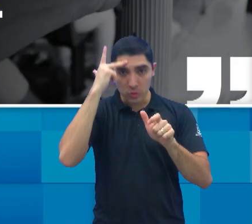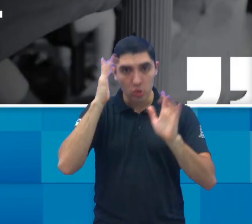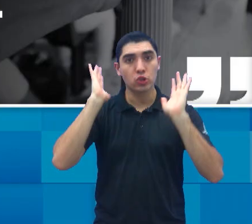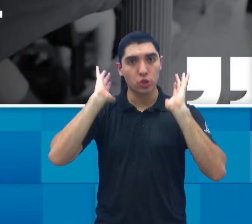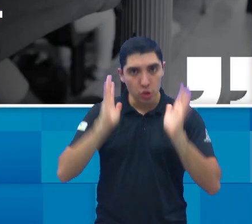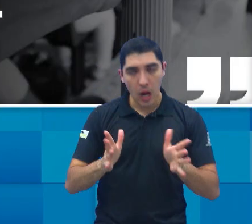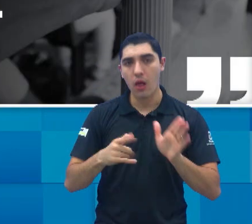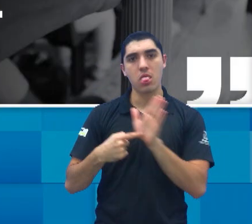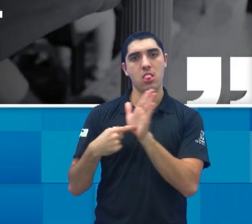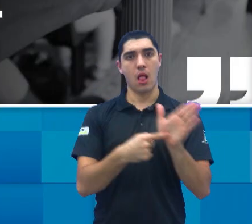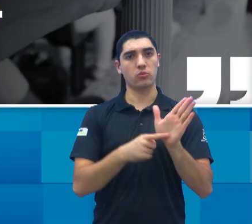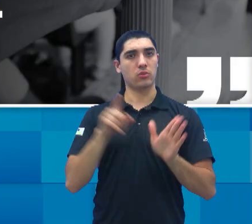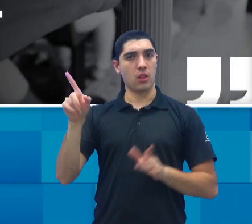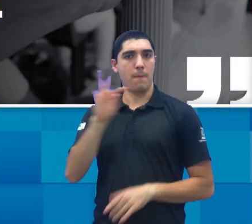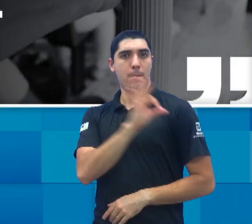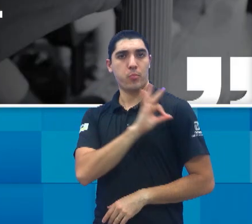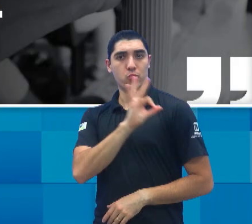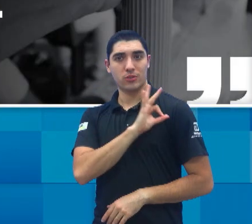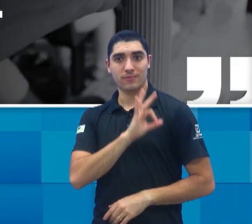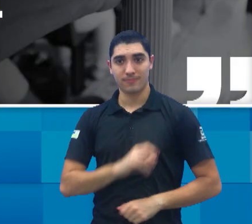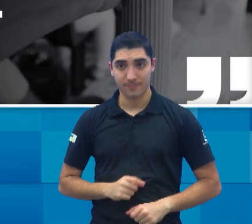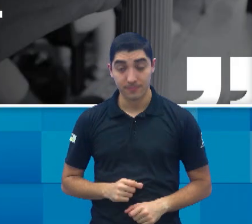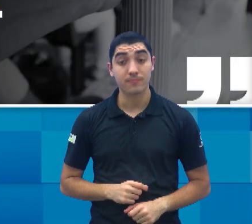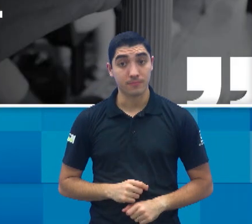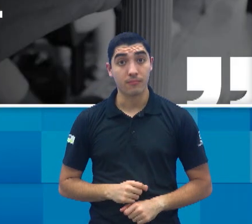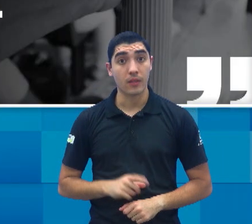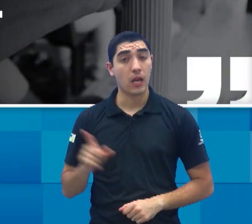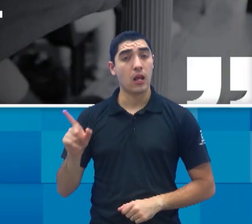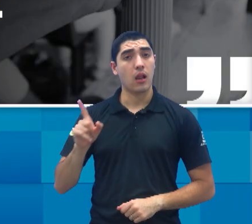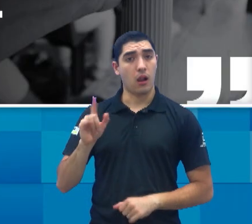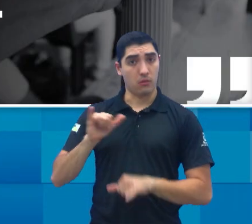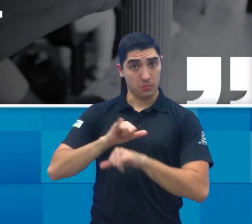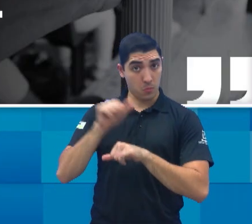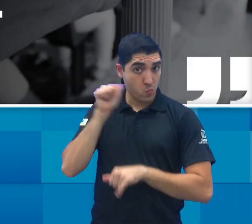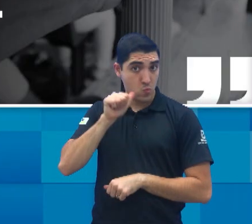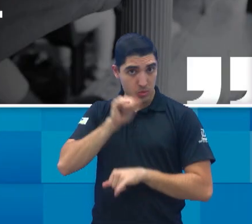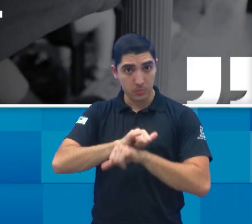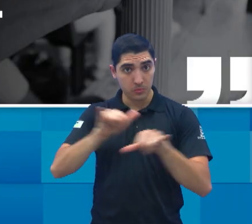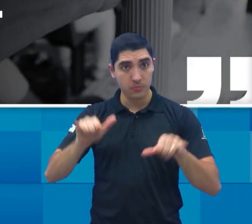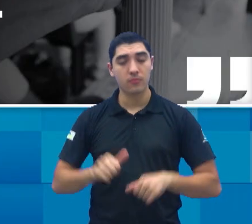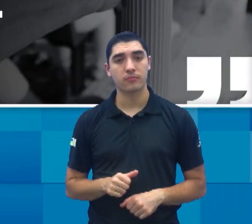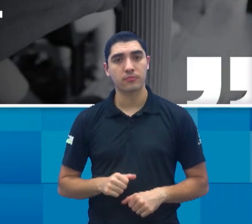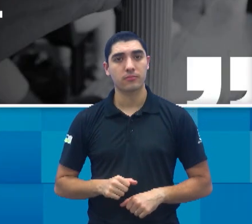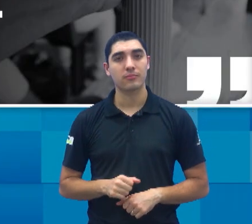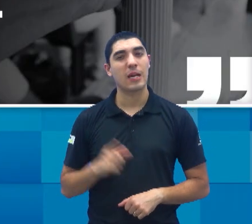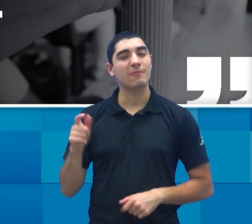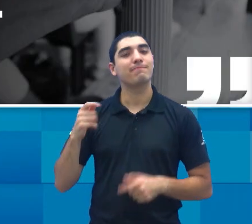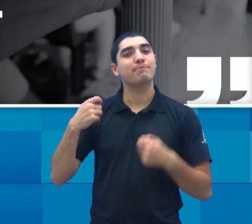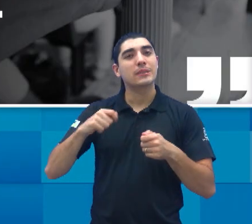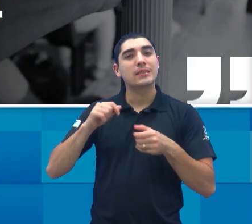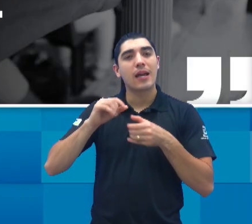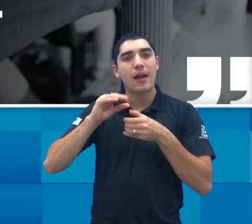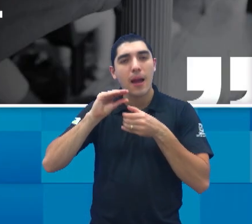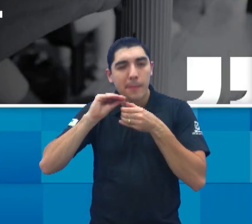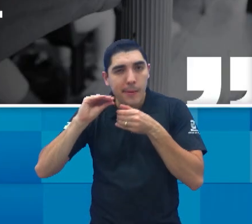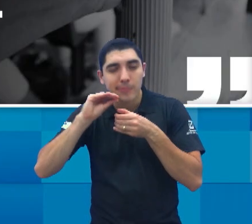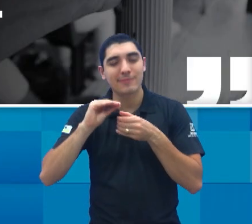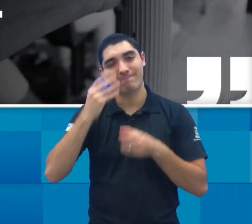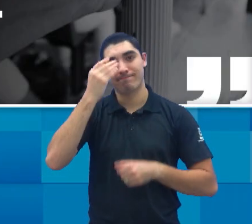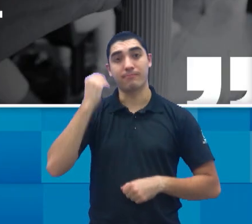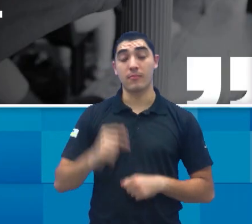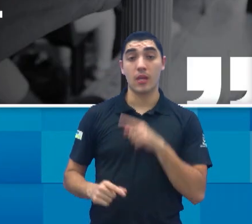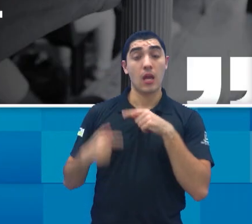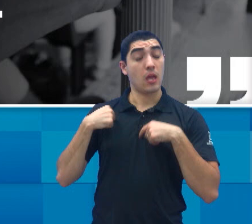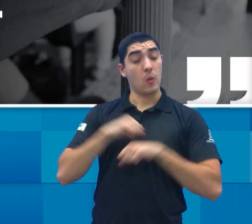passar. Acordo cedo, a gente devia ter posto o áudio dela, porque ela ligou para nós. Acordo